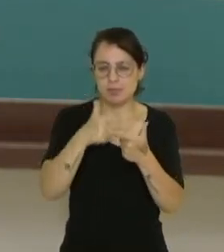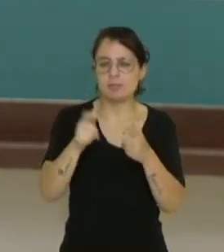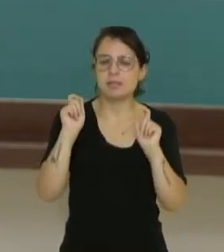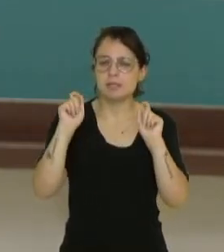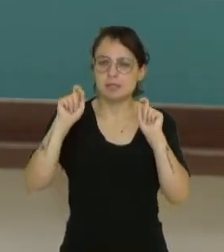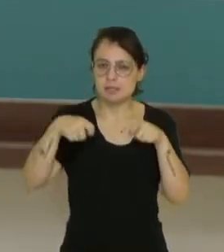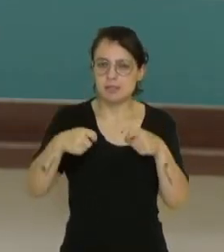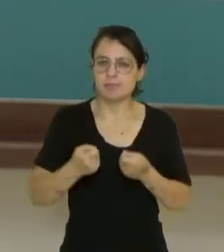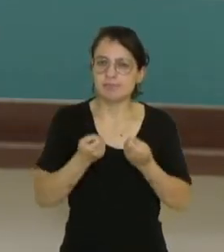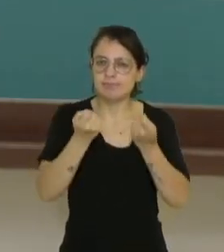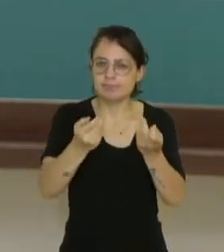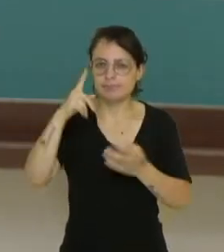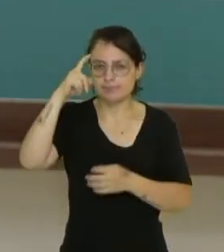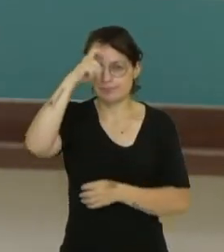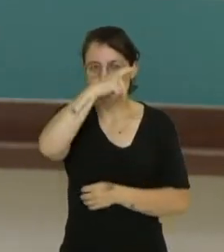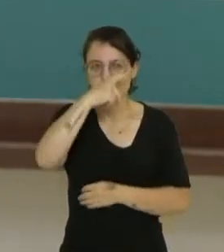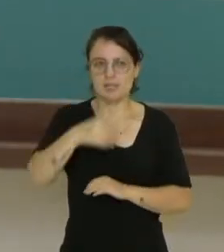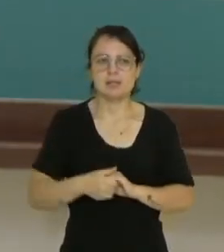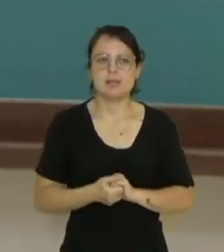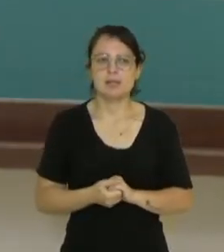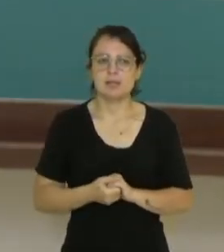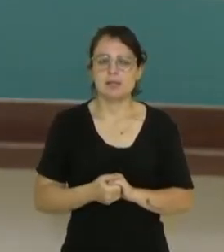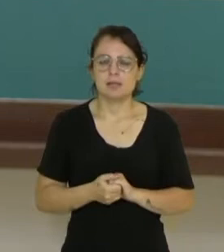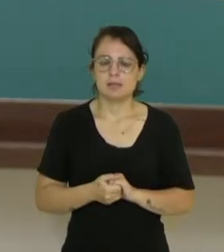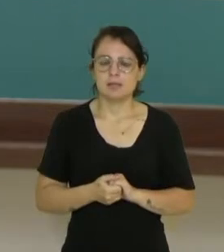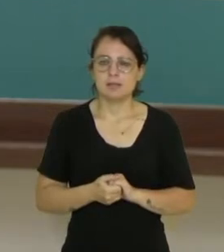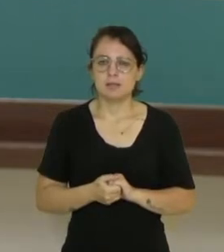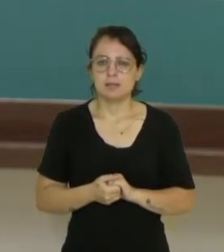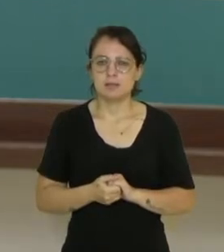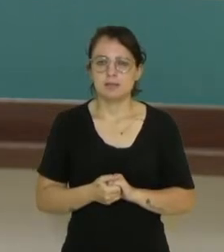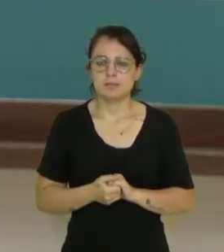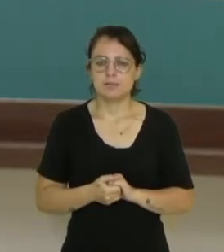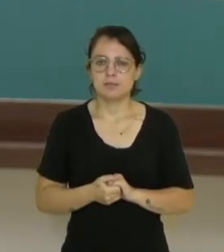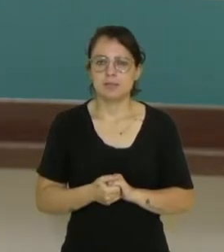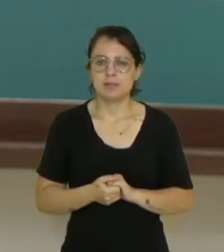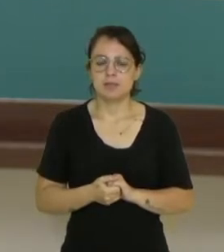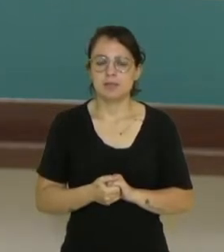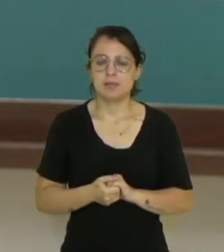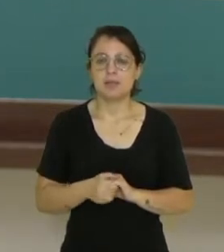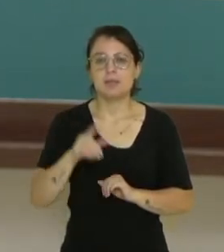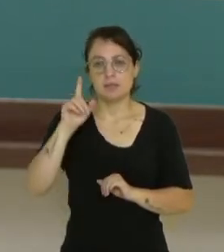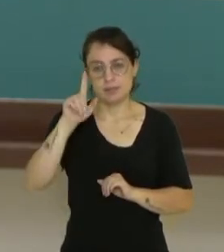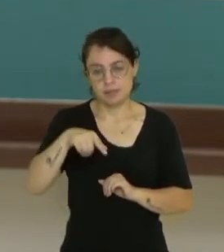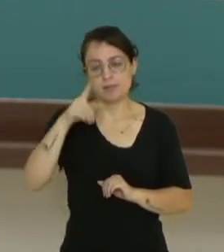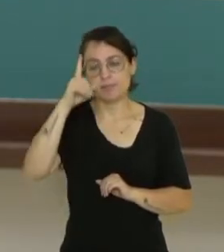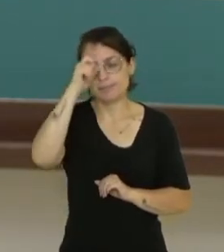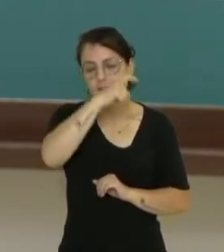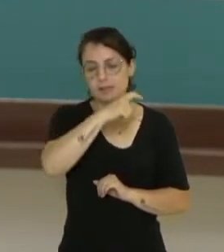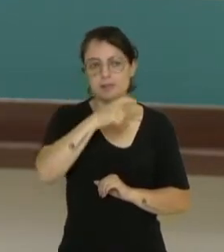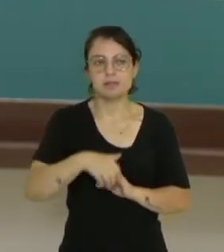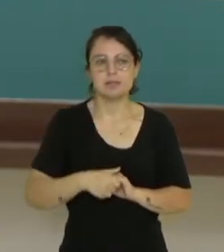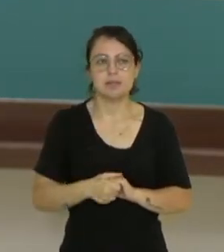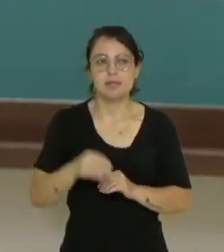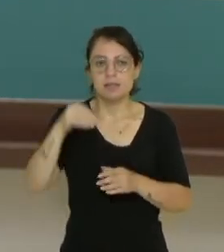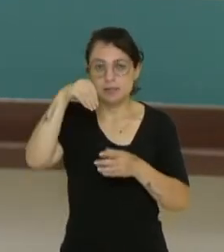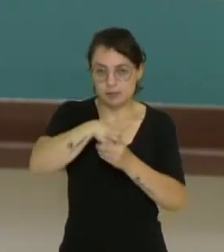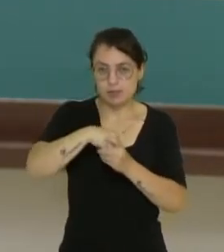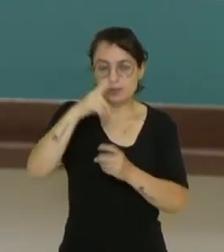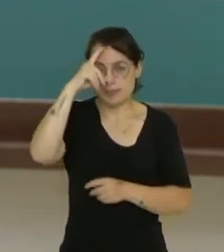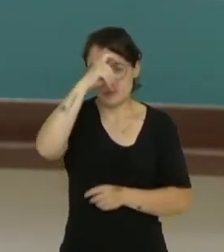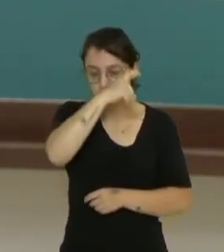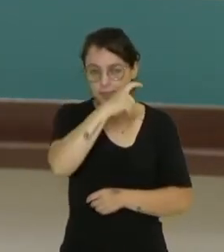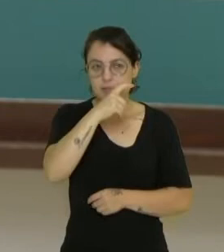emblemáticas situações. E isso, obviamente, pode gerar algum tipo de problema, que é literalmente a crise. Dentro dessa